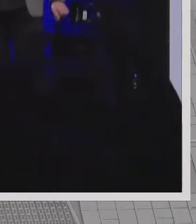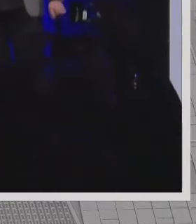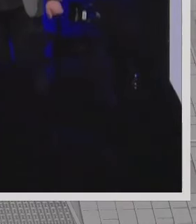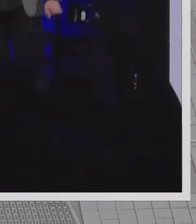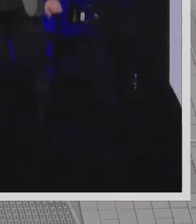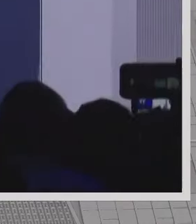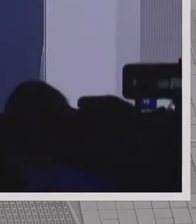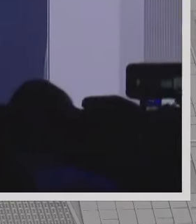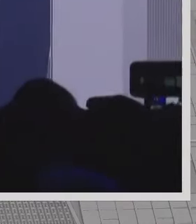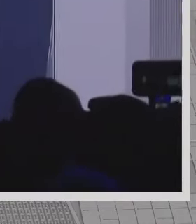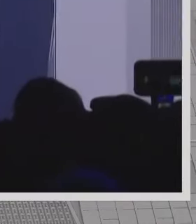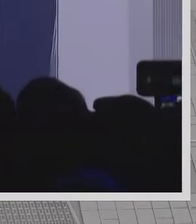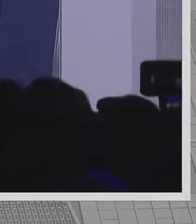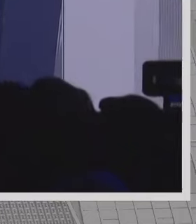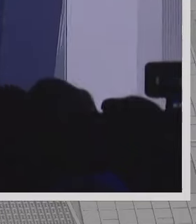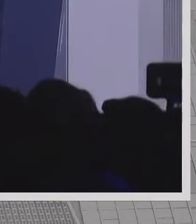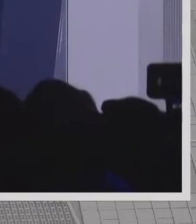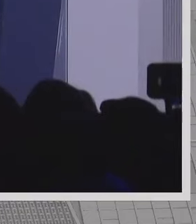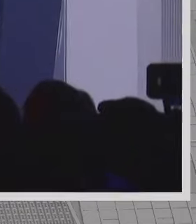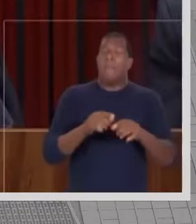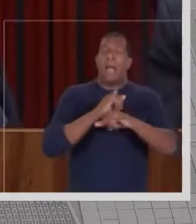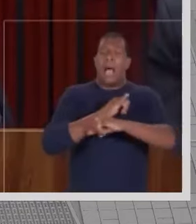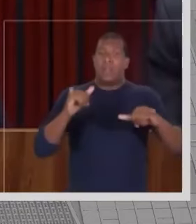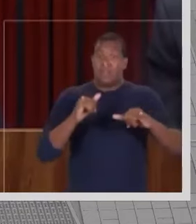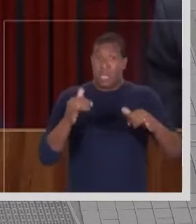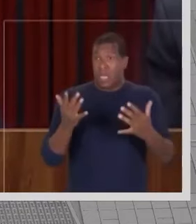tem que ter a responsabilidade, sim, de